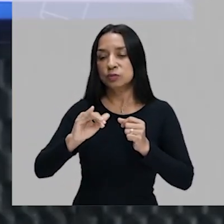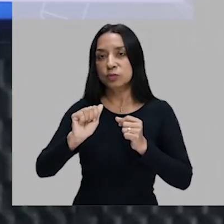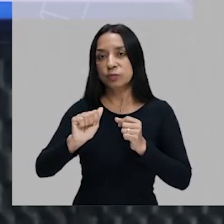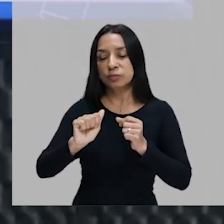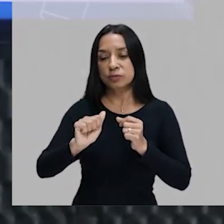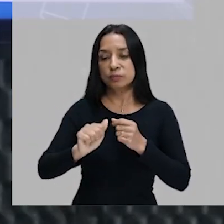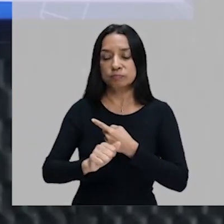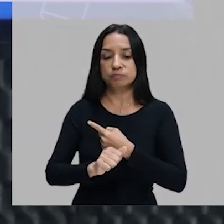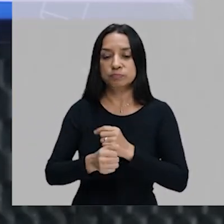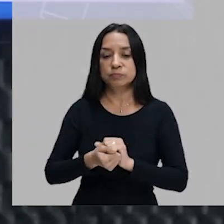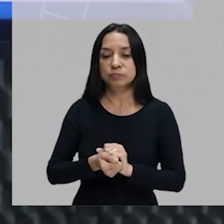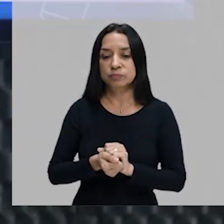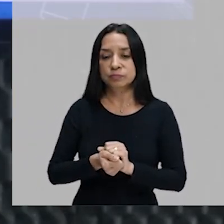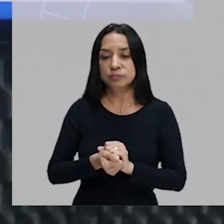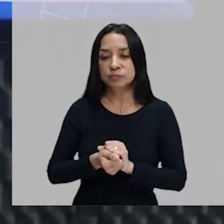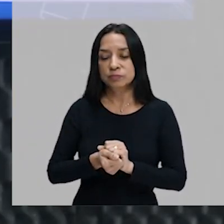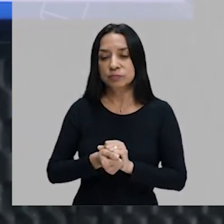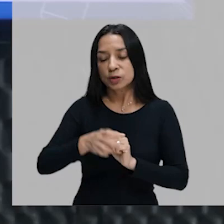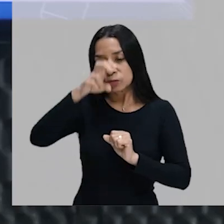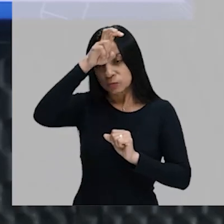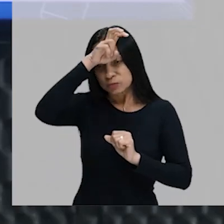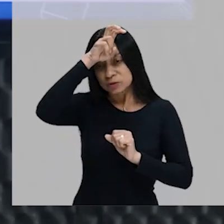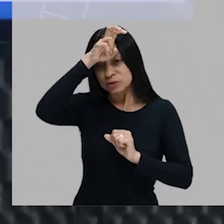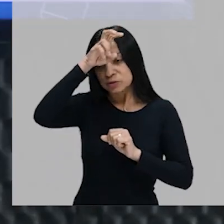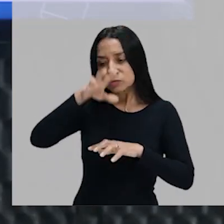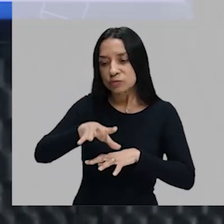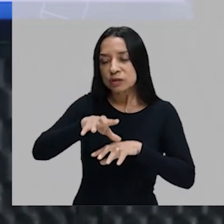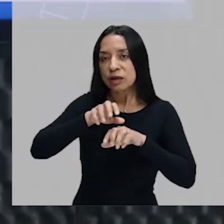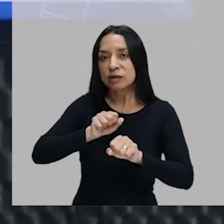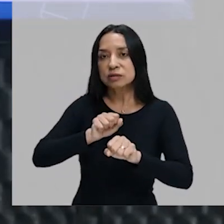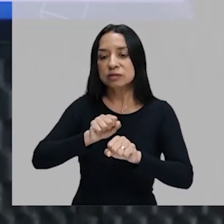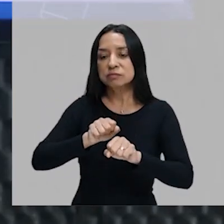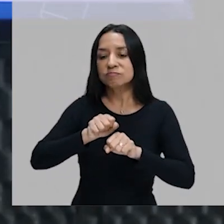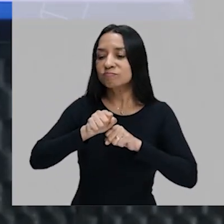reino Kush. Inclusive os egípcios atacaram essa região,